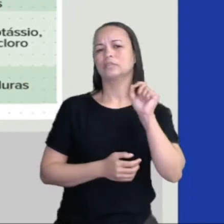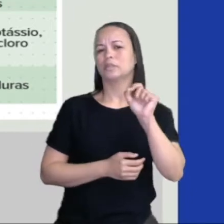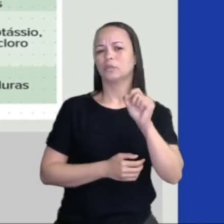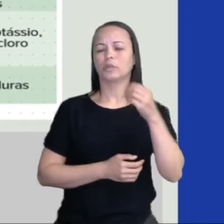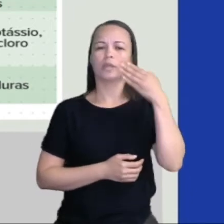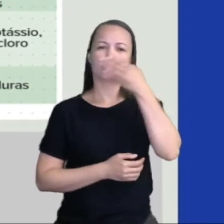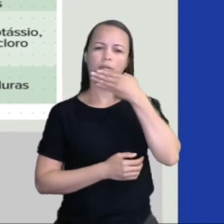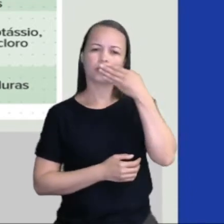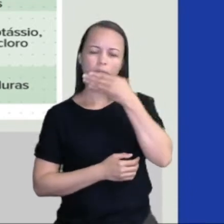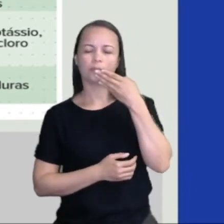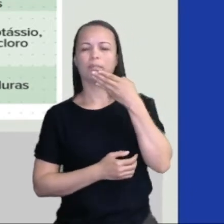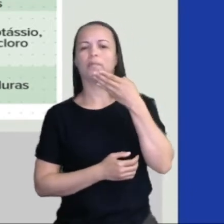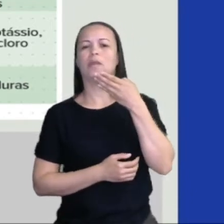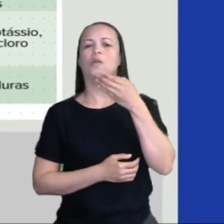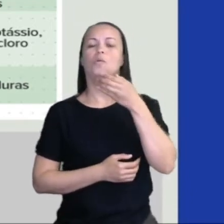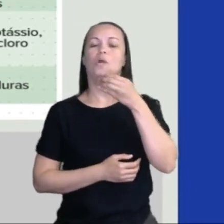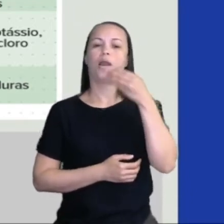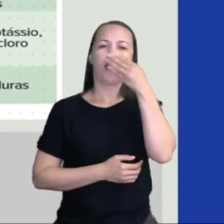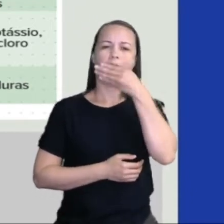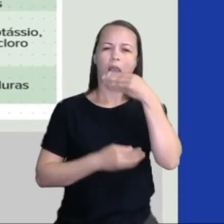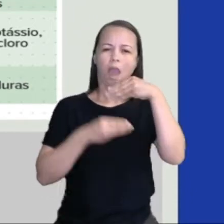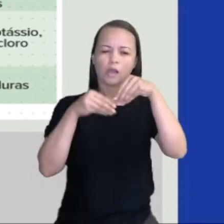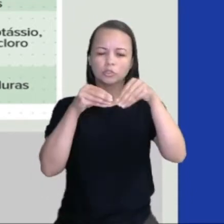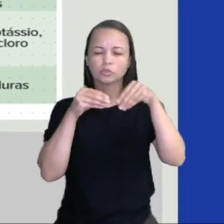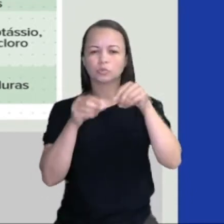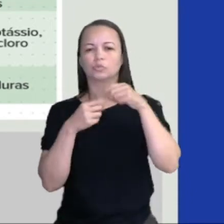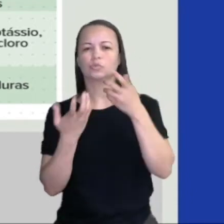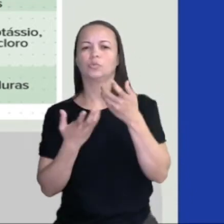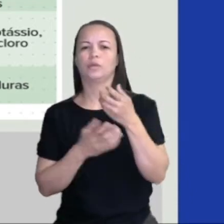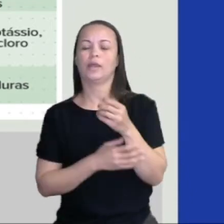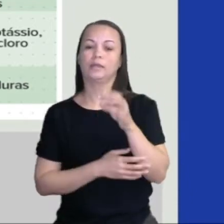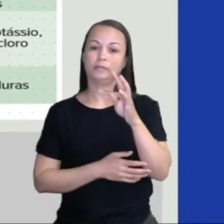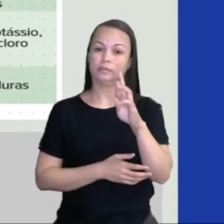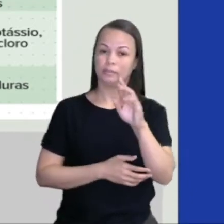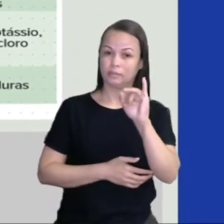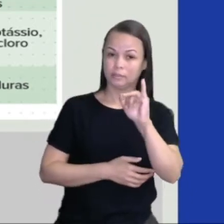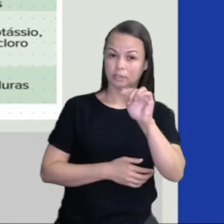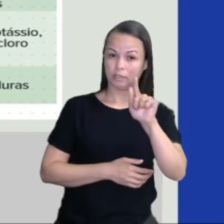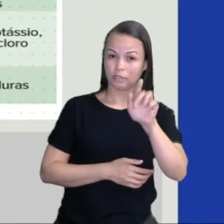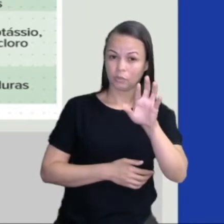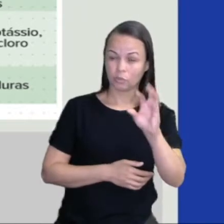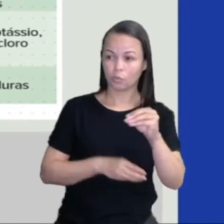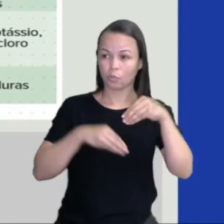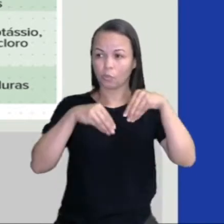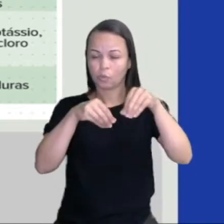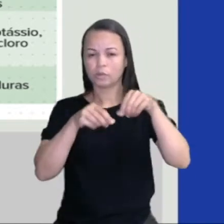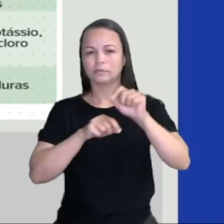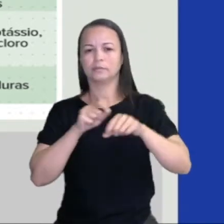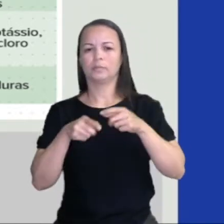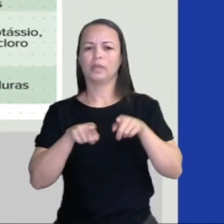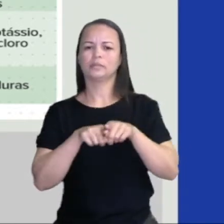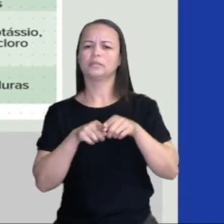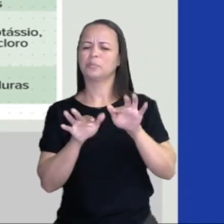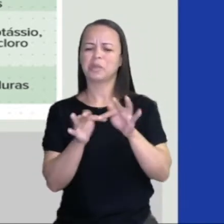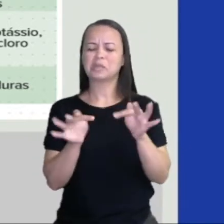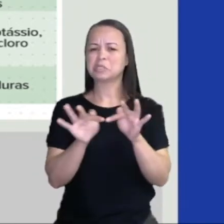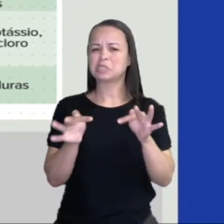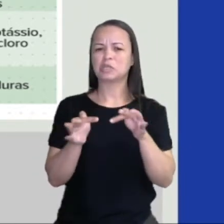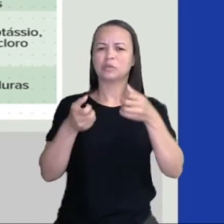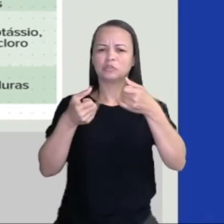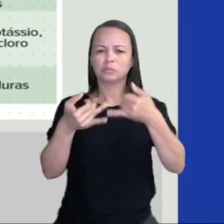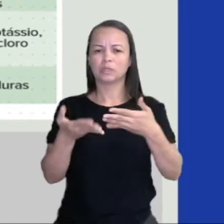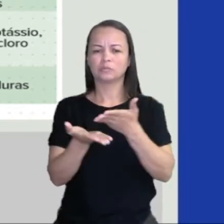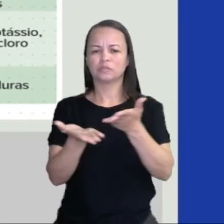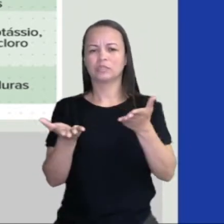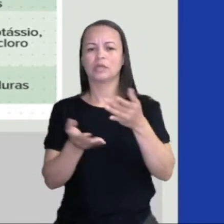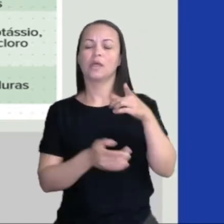açúcar. Lembrando, gente, que tem muitos outros alimentos. Eu estou apenas aqui classificando alguns de uma forma bem superficial. A gente tem, no caso,